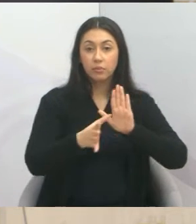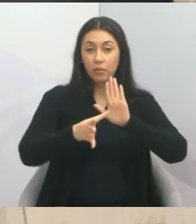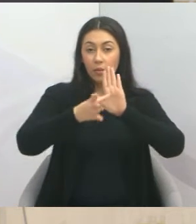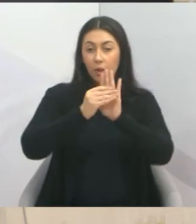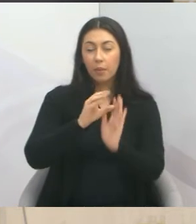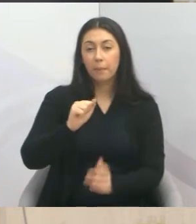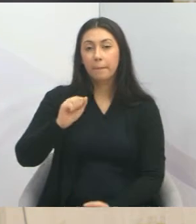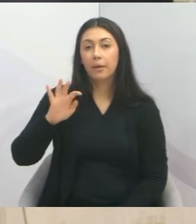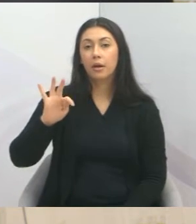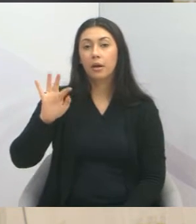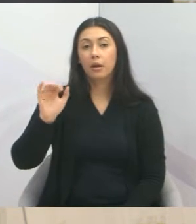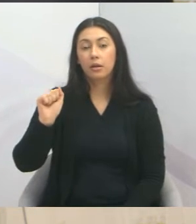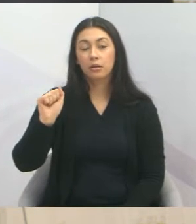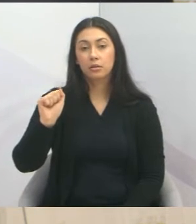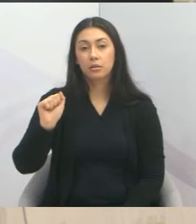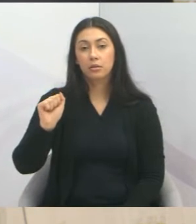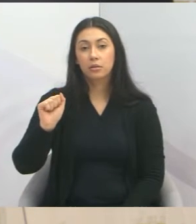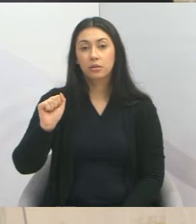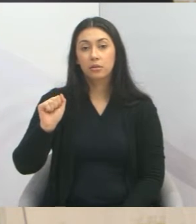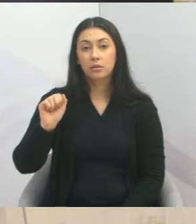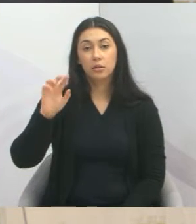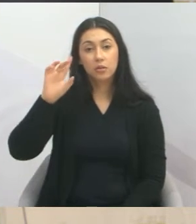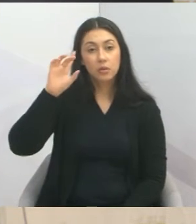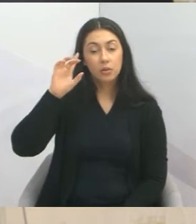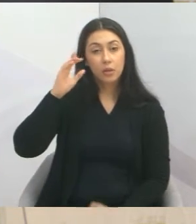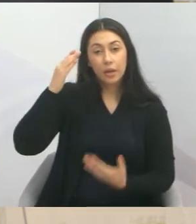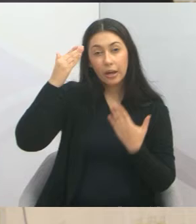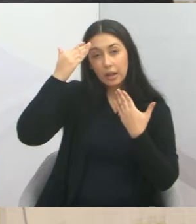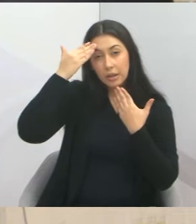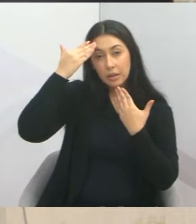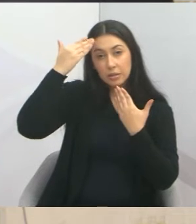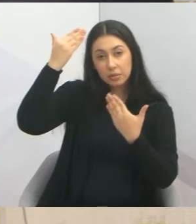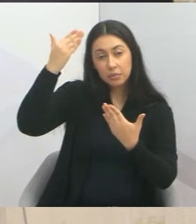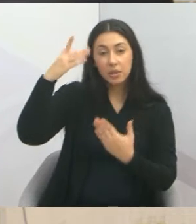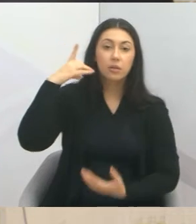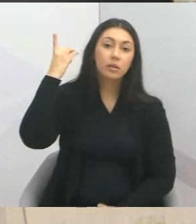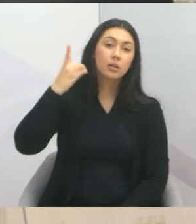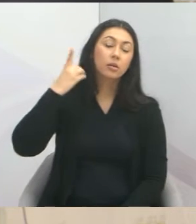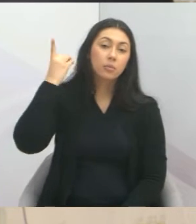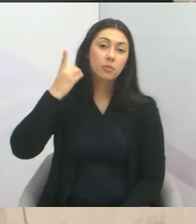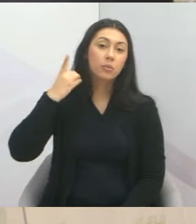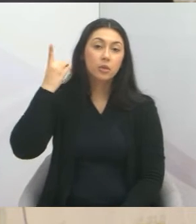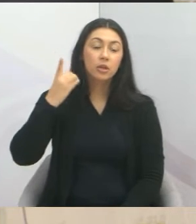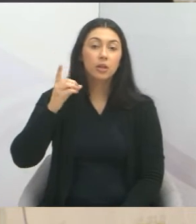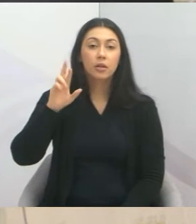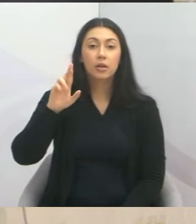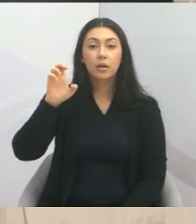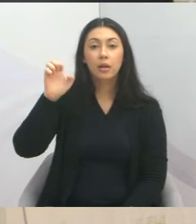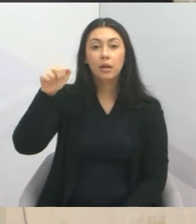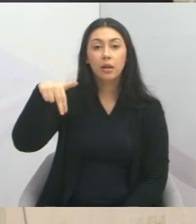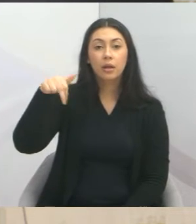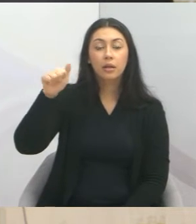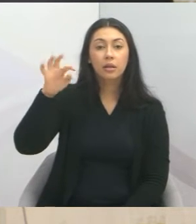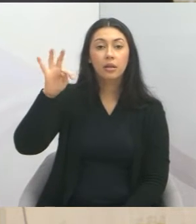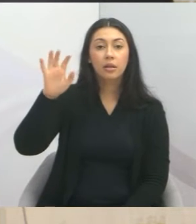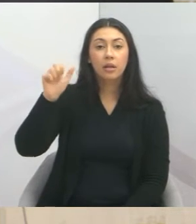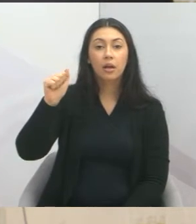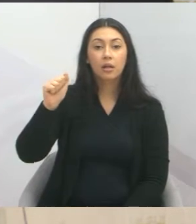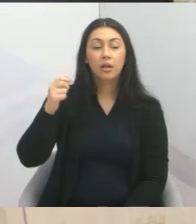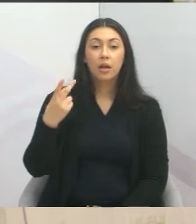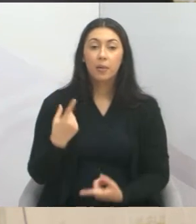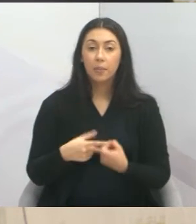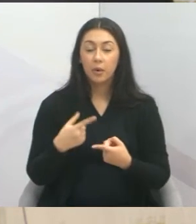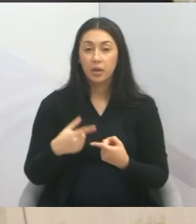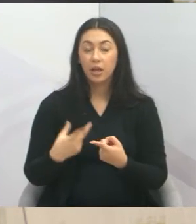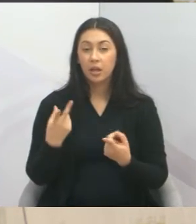consta na ata dos trabalhos da sessão não existe Moção de agradecimento a deputada Federal Renato Abreu pela destinação ao